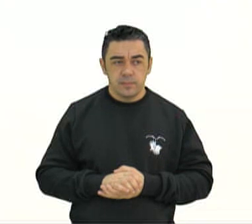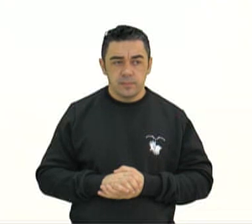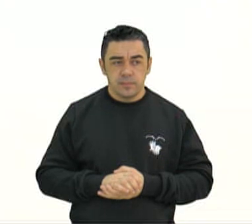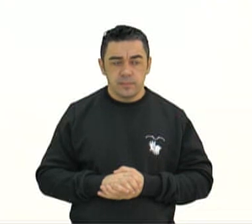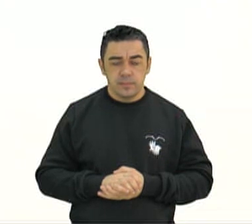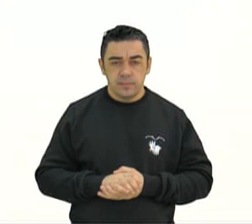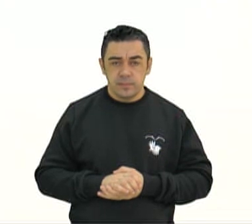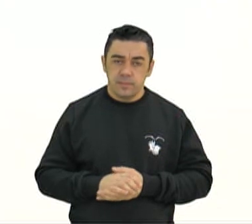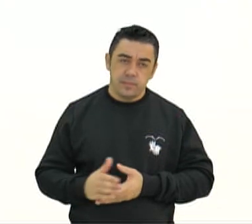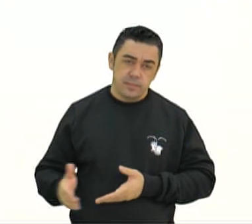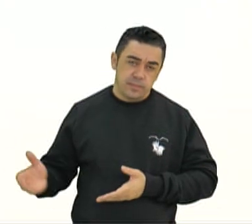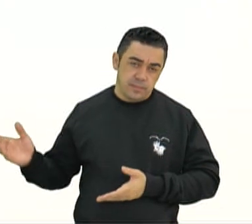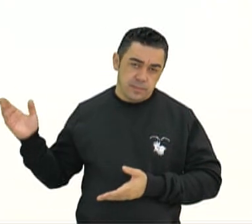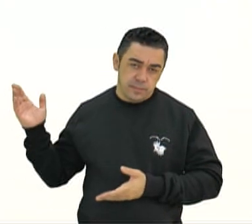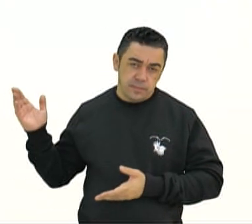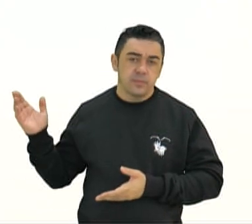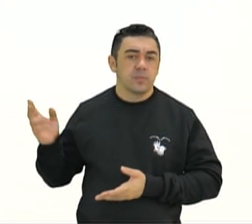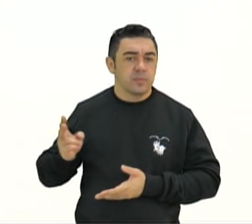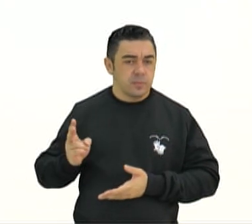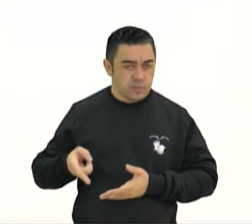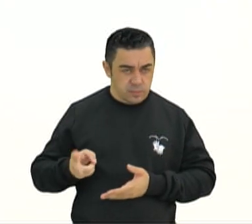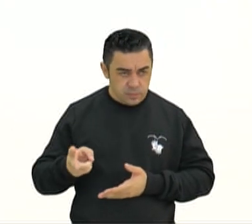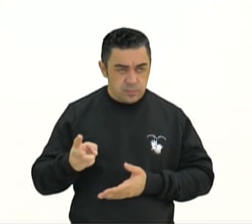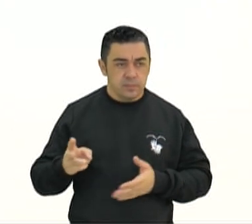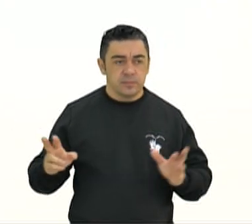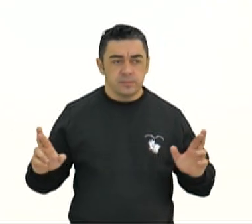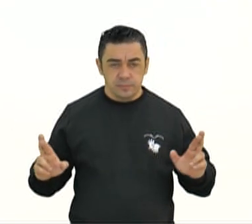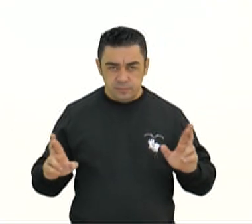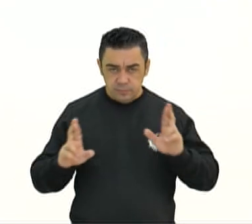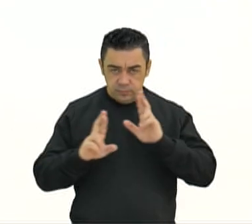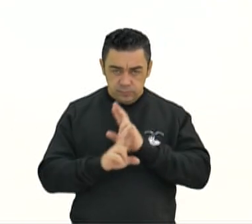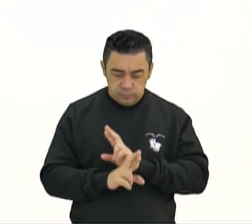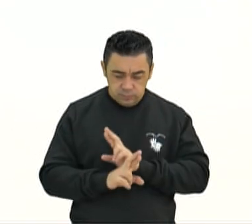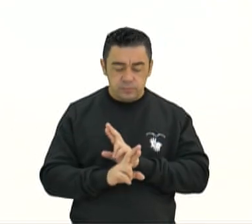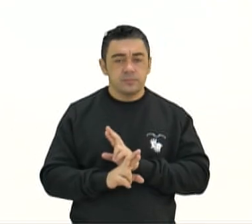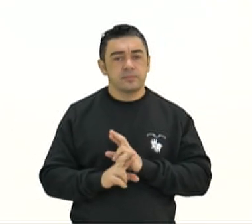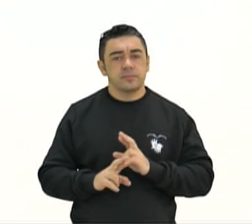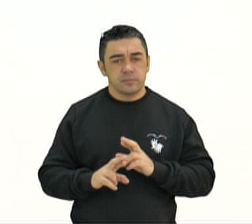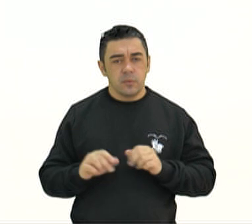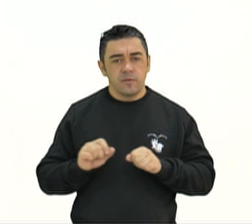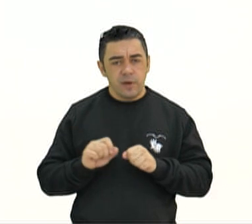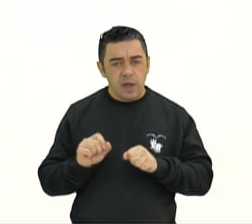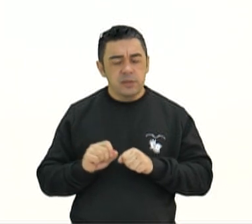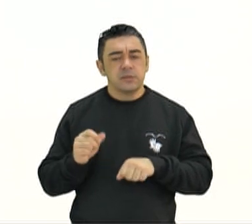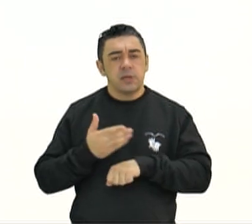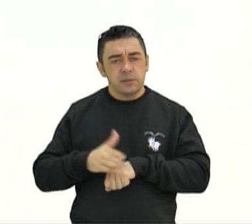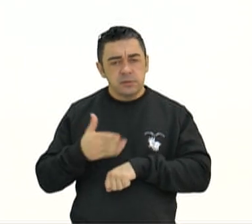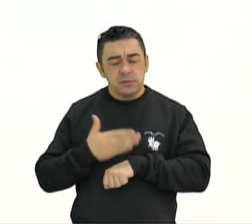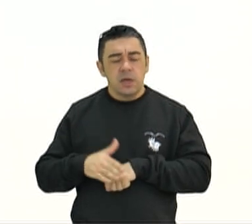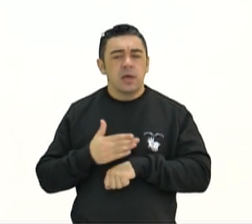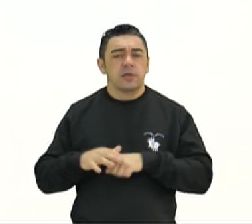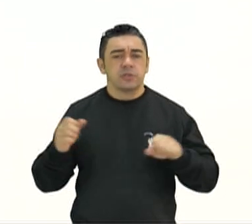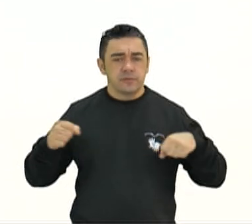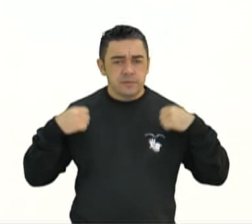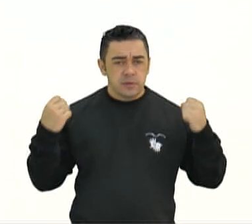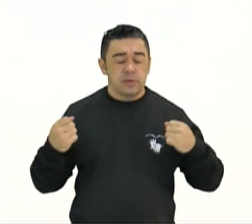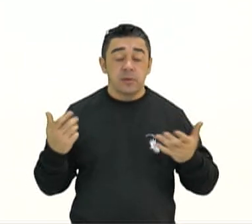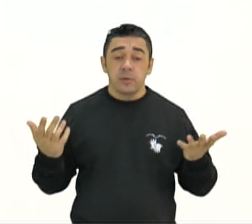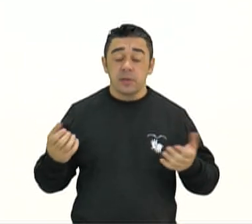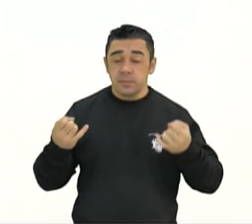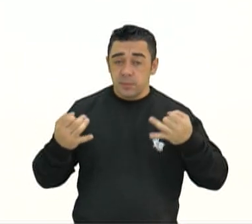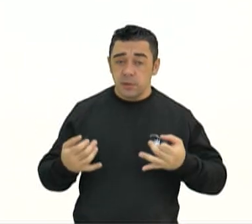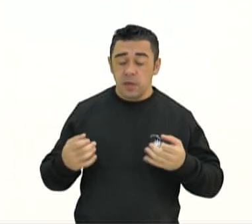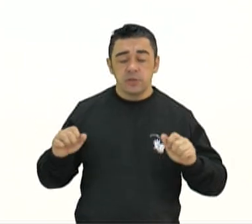E aí, continuando nessa associação entre atividade física e imagem corporal, quando falamos de atividade